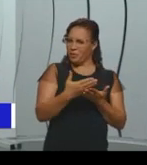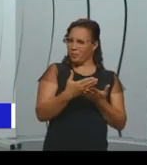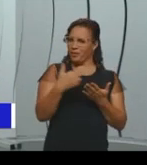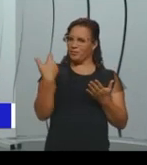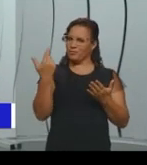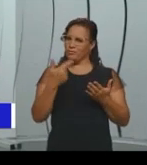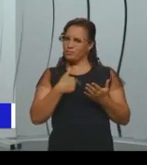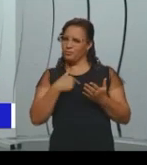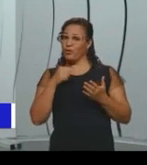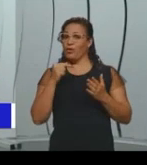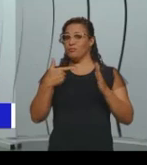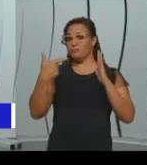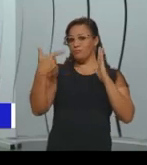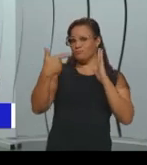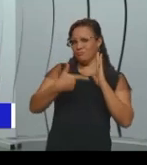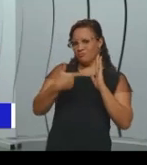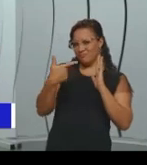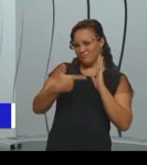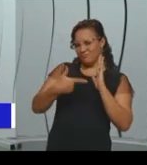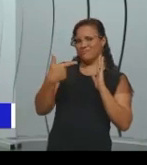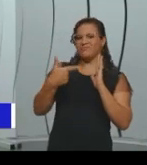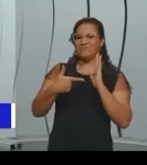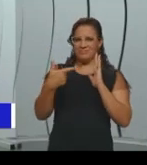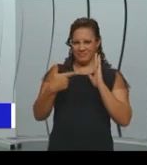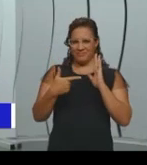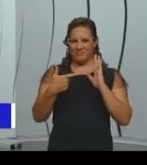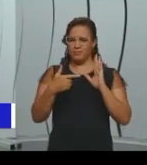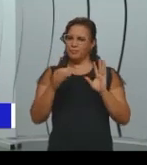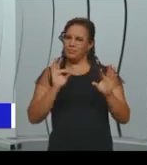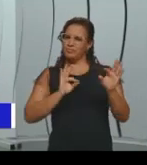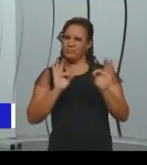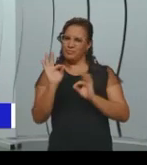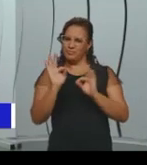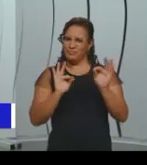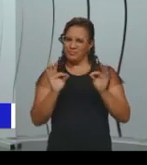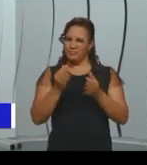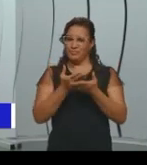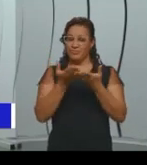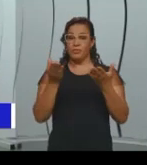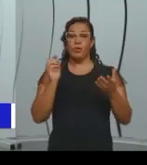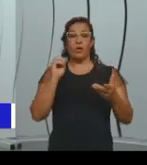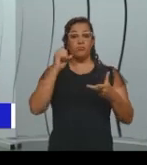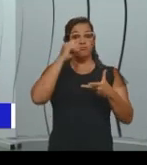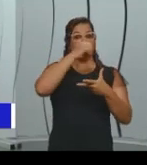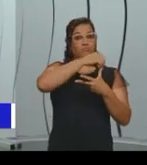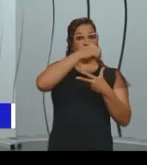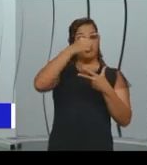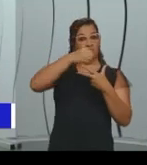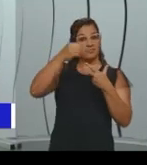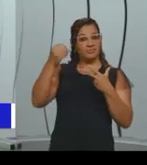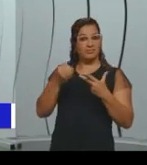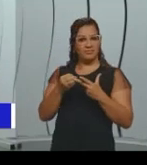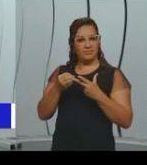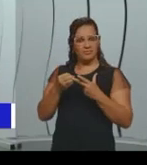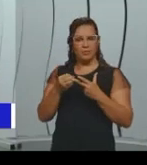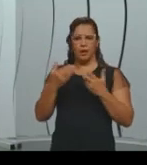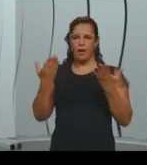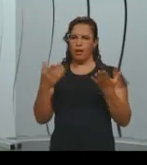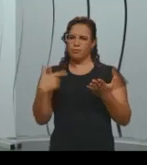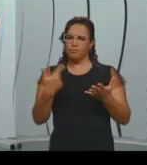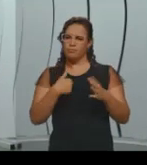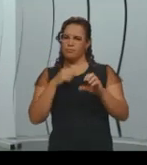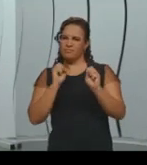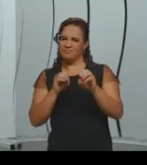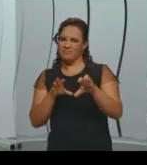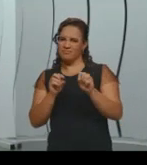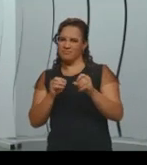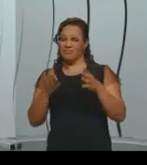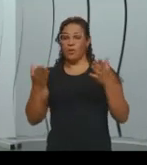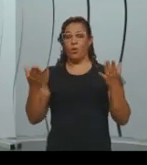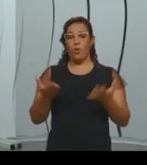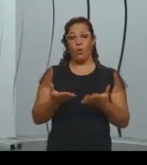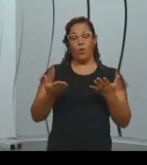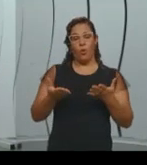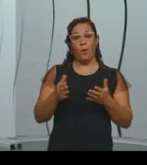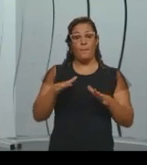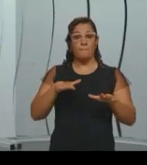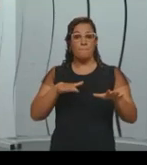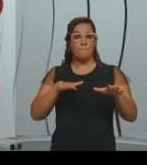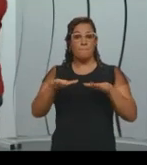segunda aula do segundo ciclo preparatório para o Enem. E vamos falar hoje sobre o